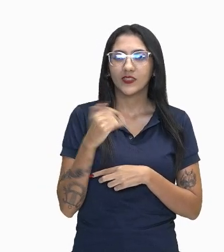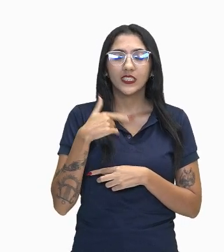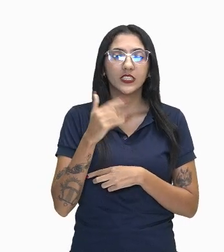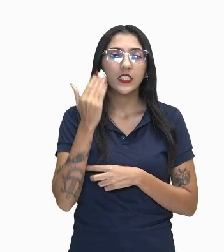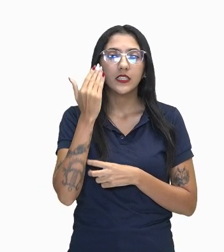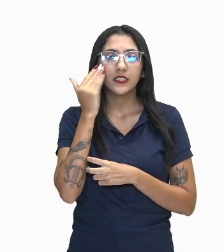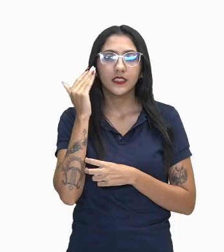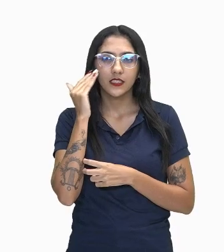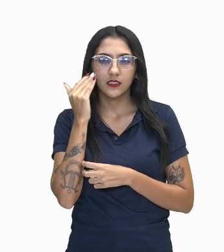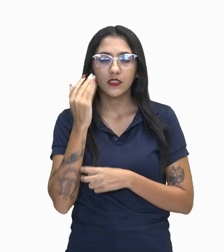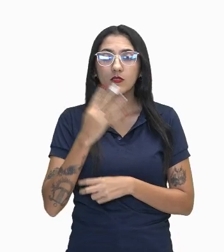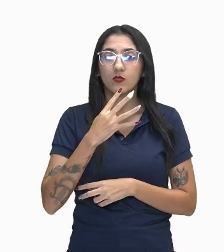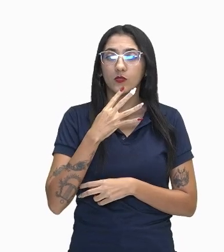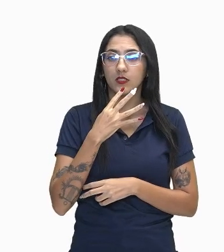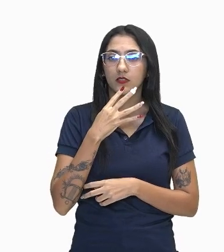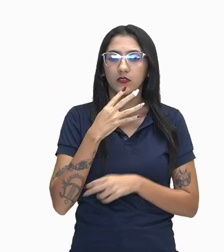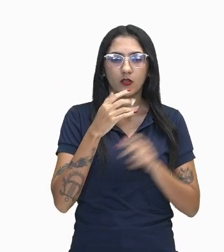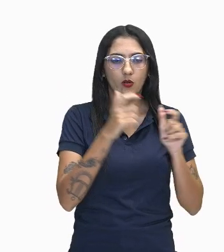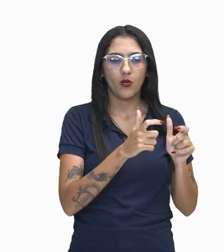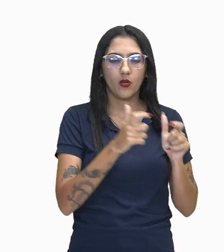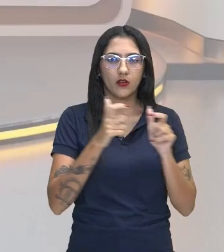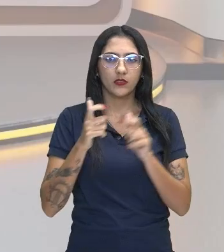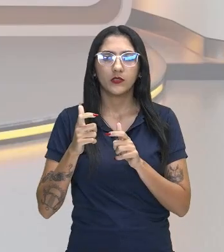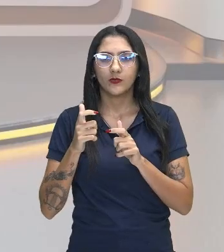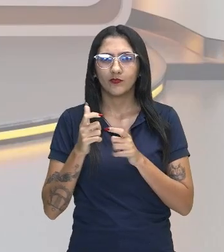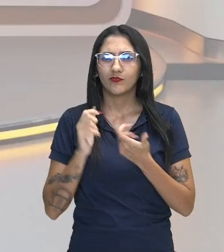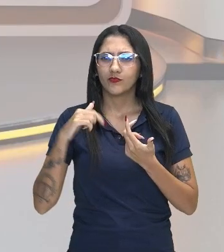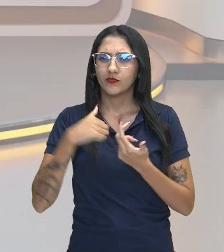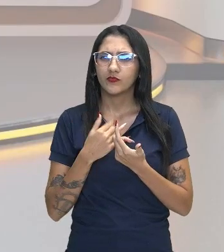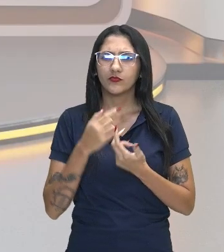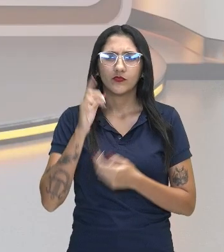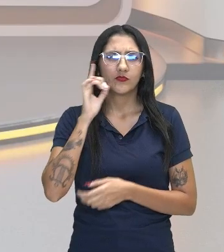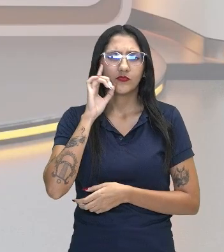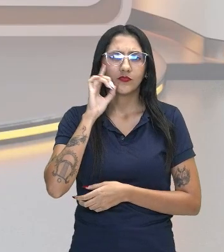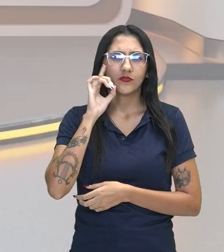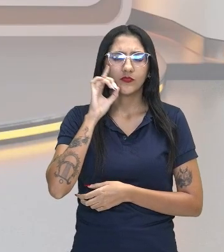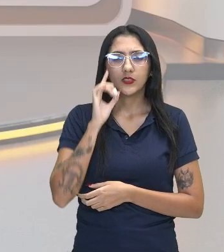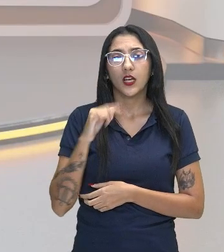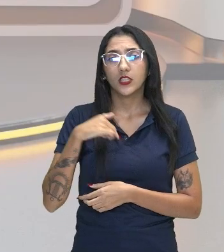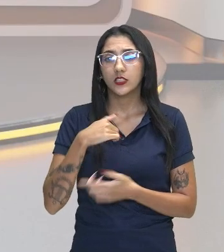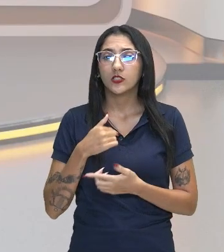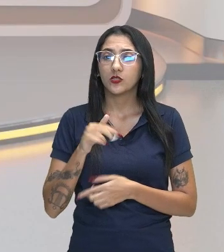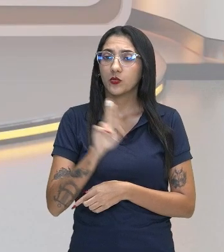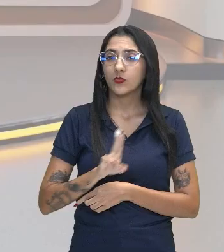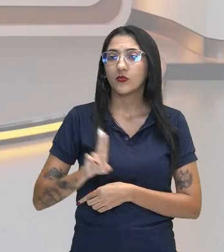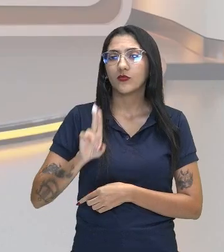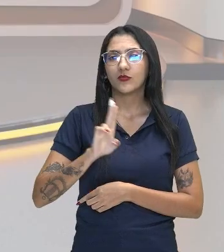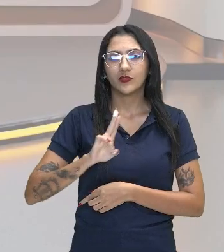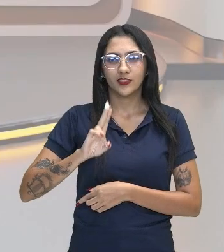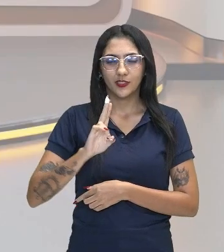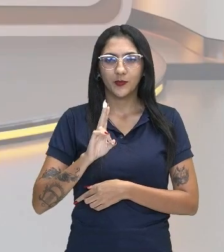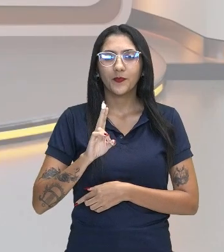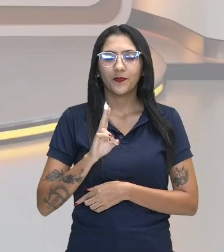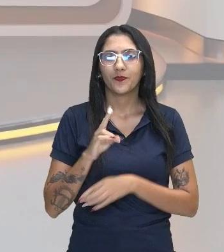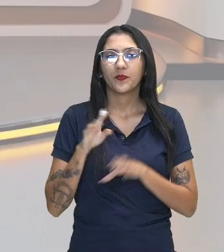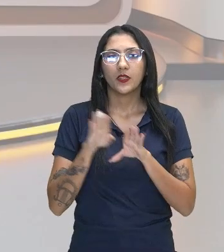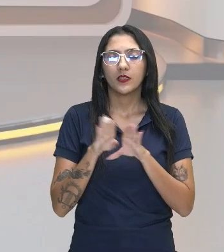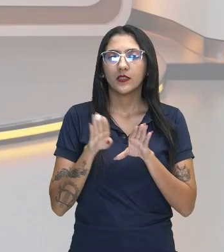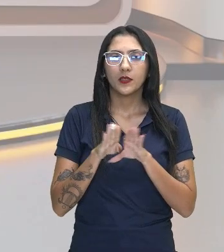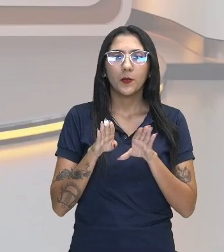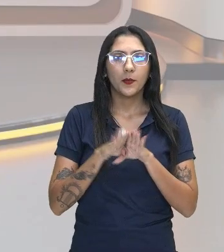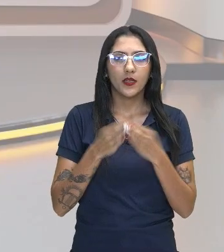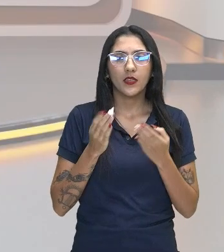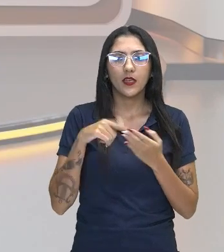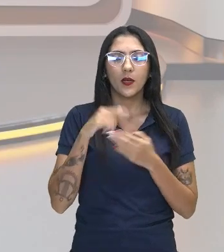orientação geográfica, onde no nosso dia a dia a gente acaba estudando isso, né? Acaba tendo isso como uma